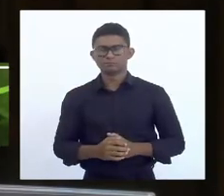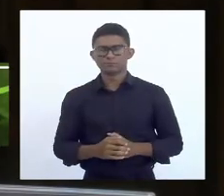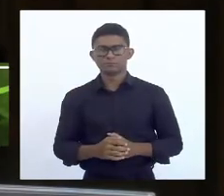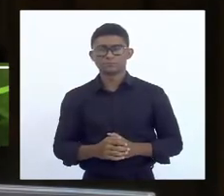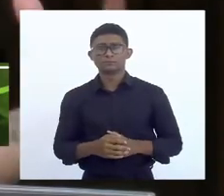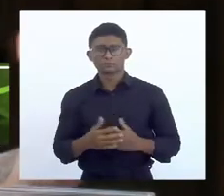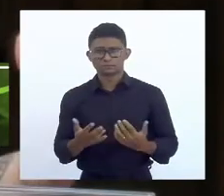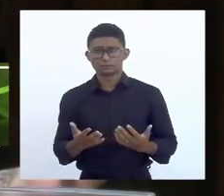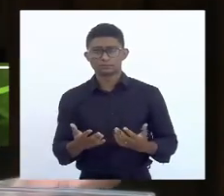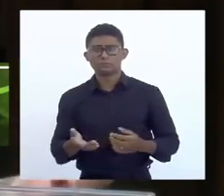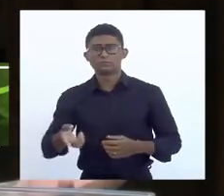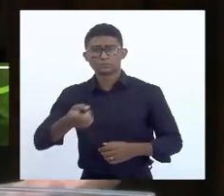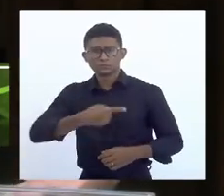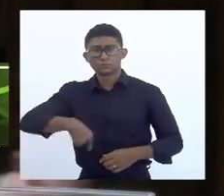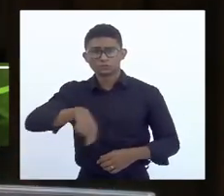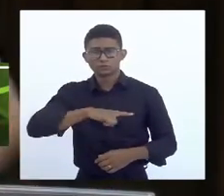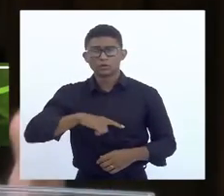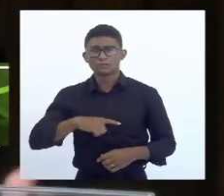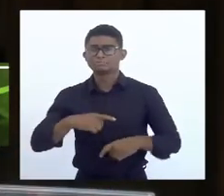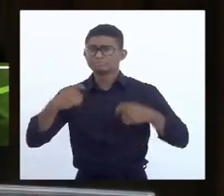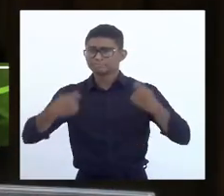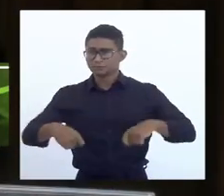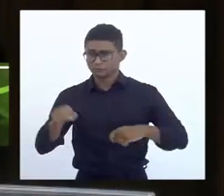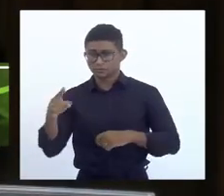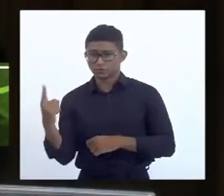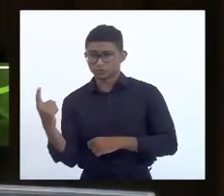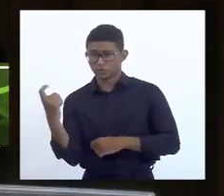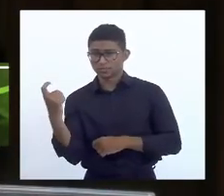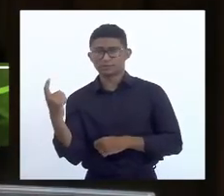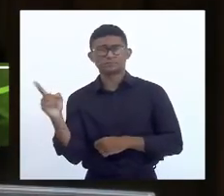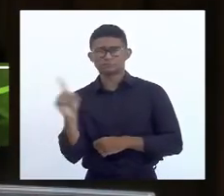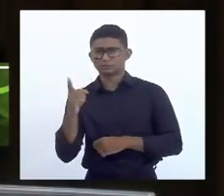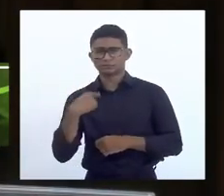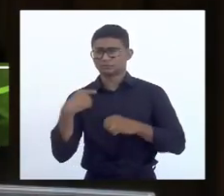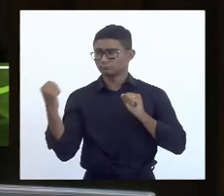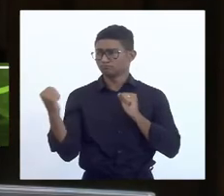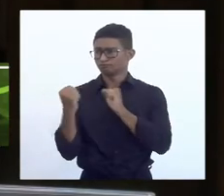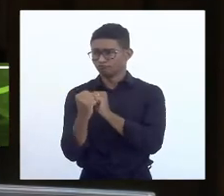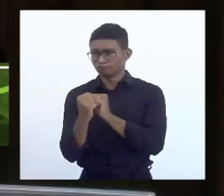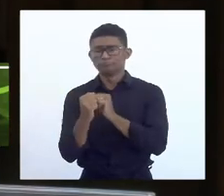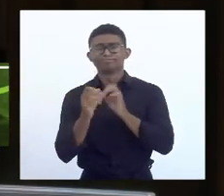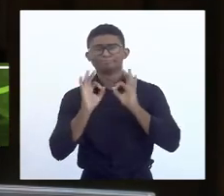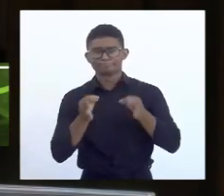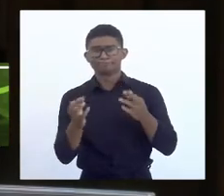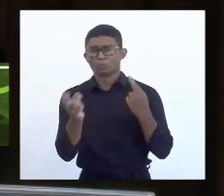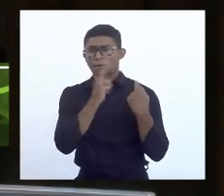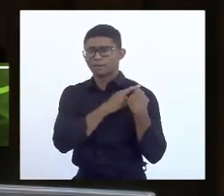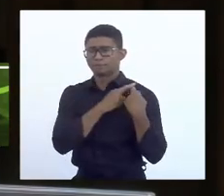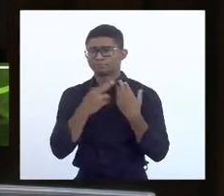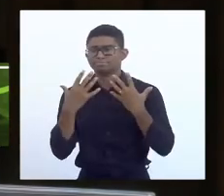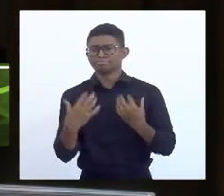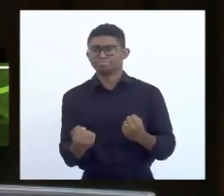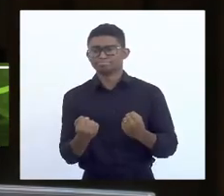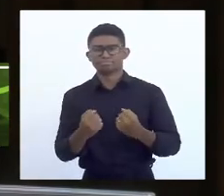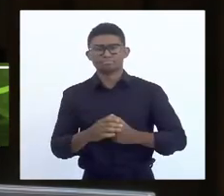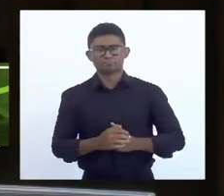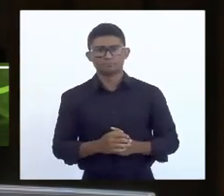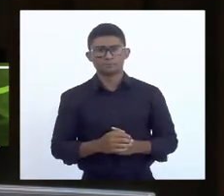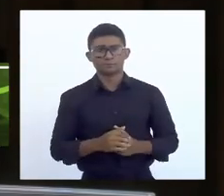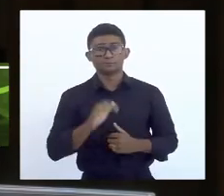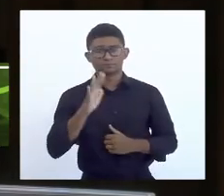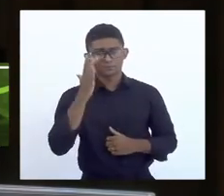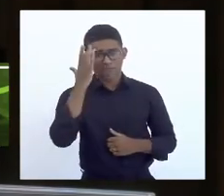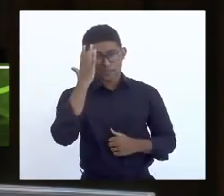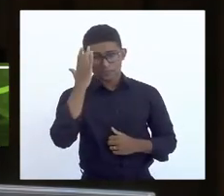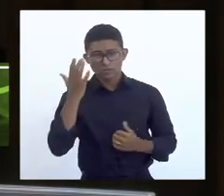temos com certeza, porque você não vai estar sozinha nisso, a gente vai dividir essa responsabilidade contigo, mas eu acho que talvez esteja